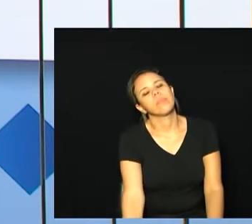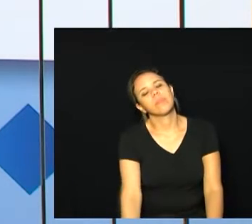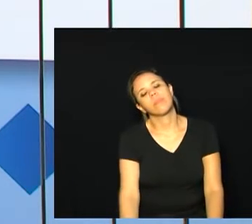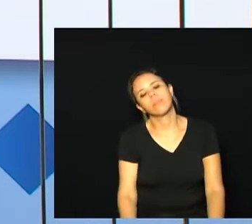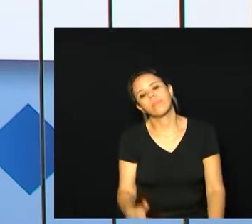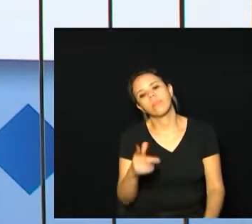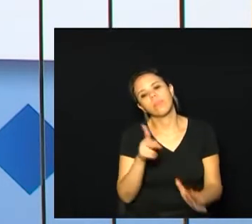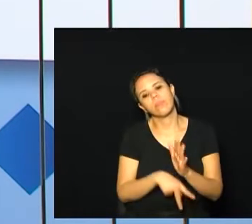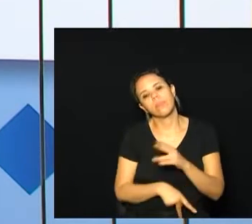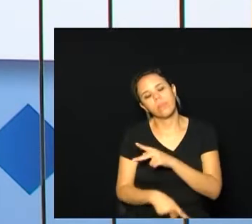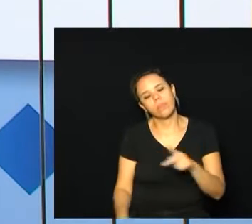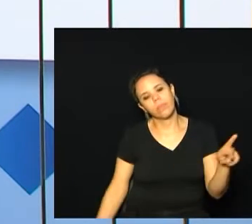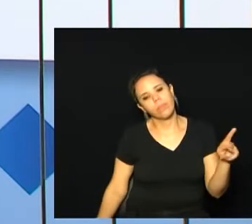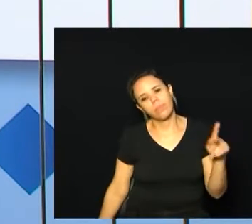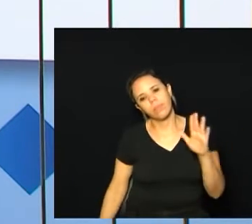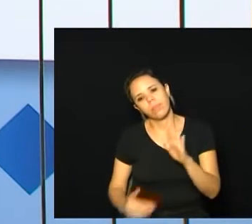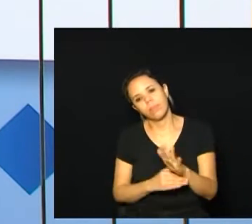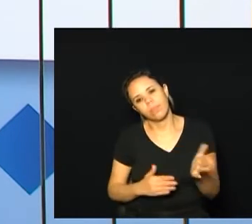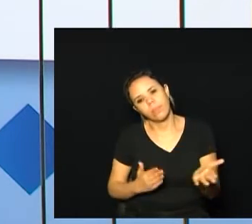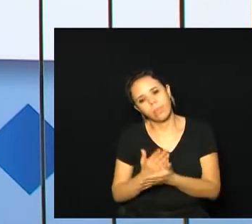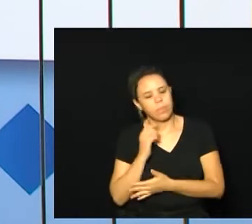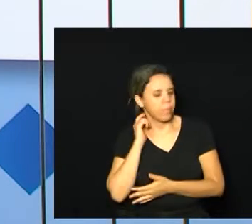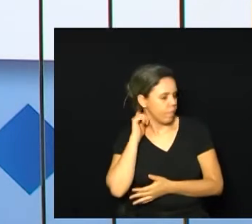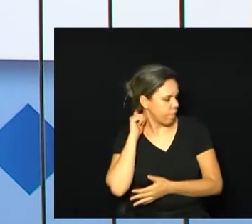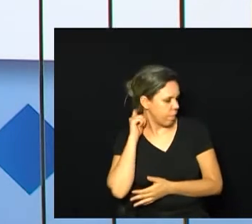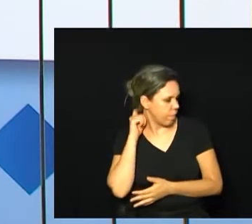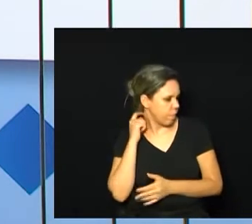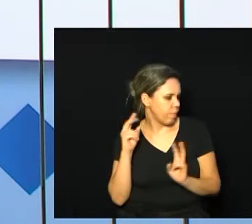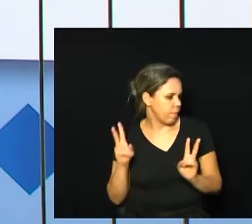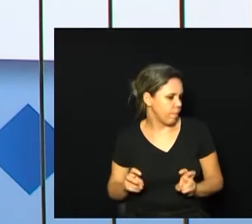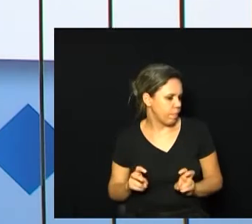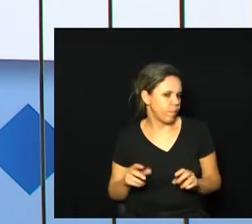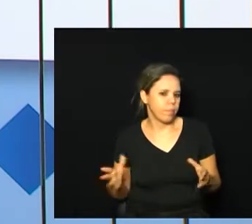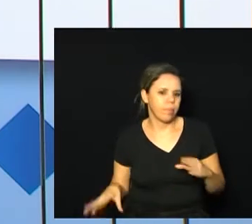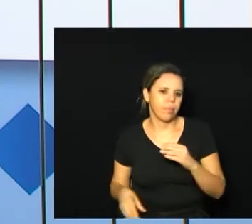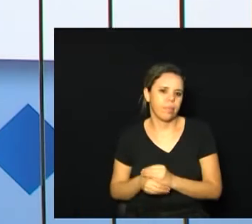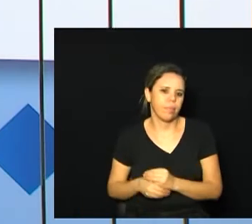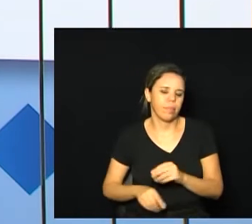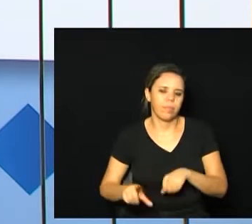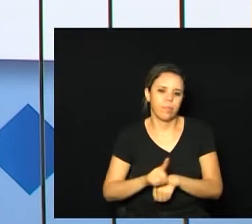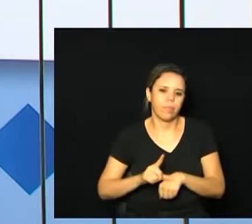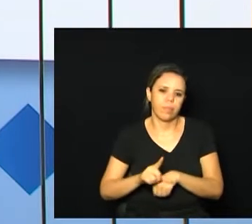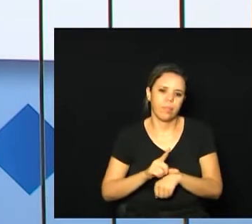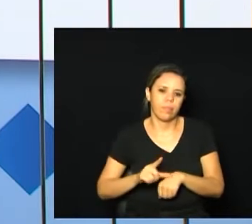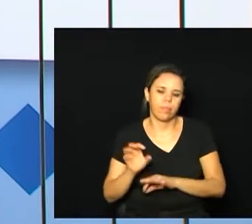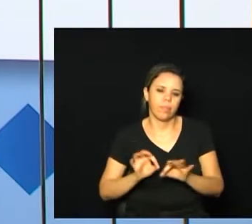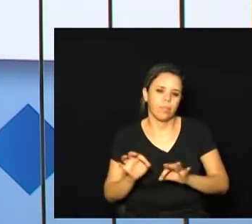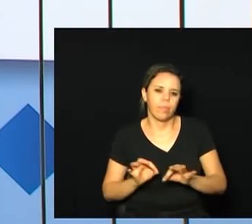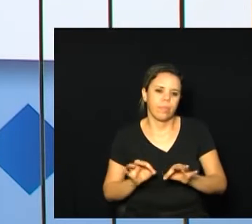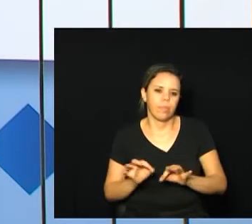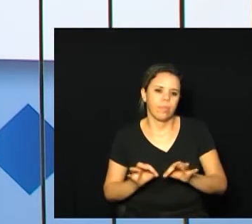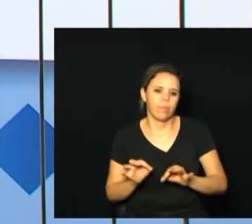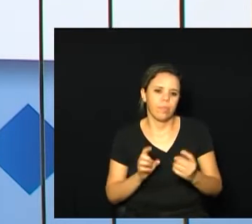Outro projeto do presidente da Câmara que foi aprovado é o que trata da atualização da legislação que regulamenta